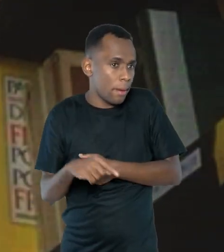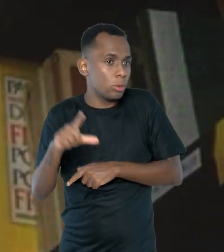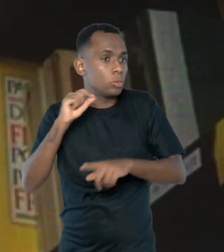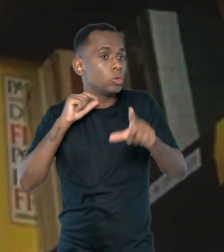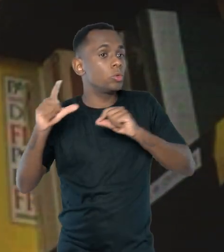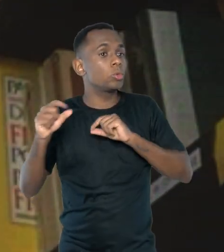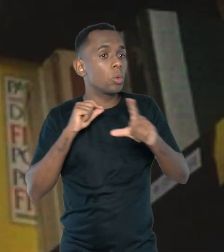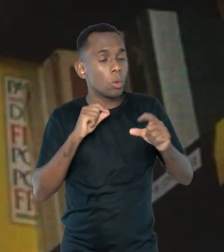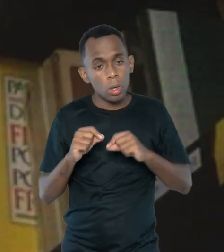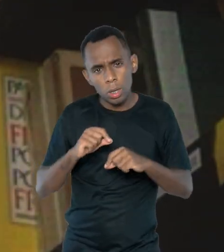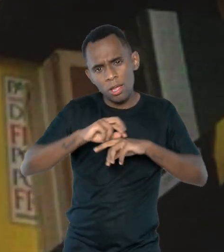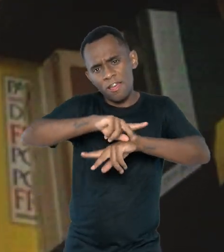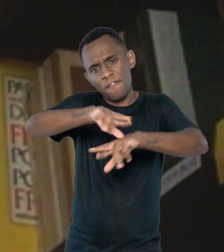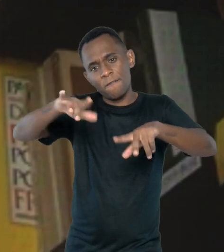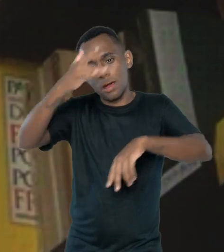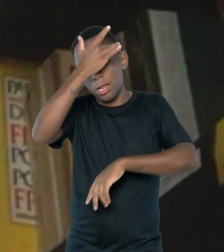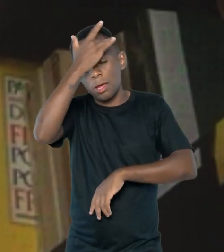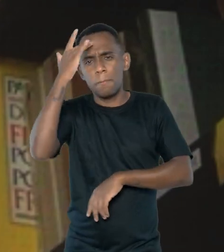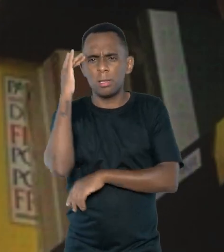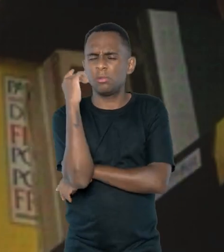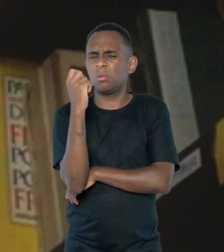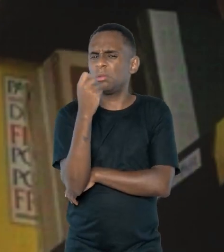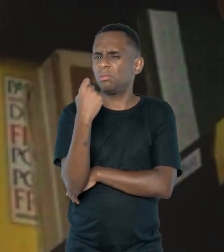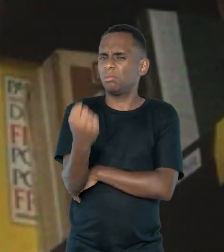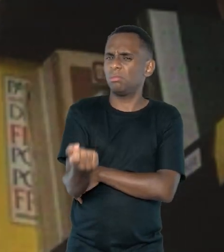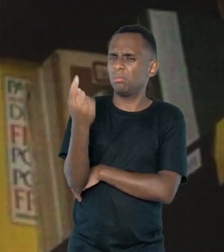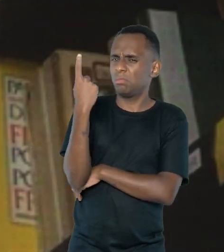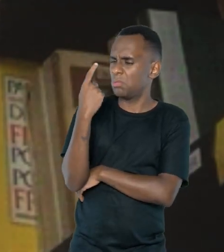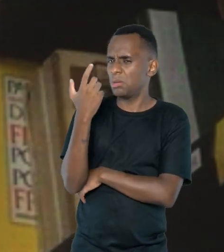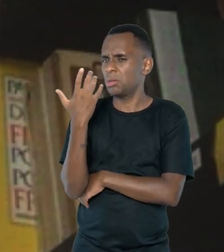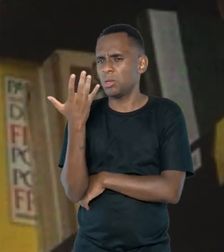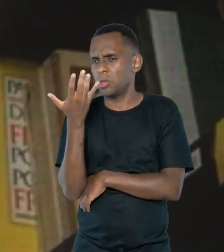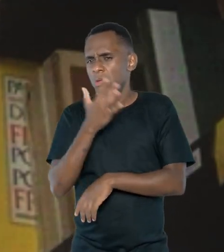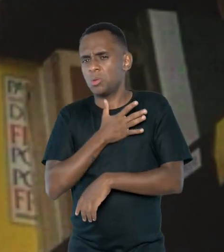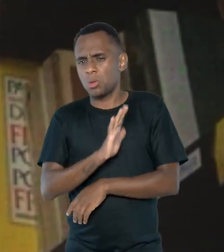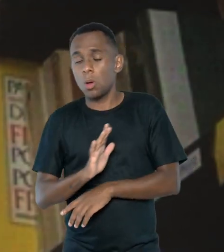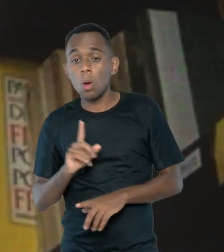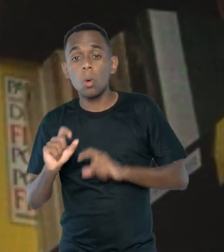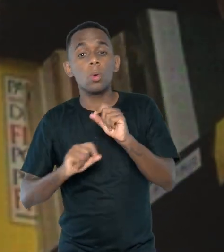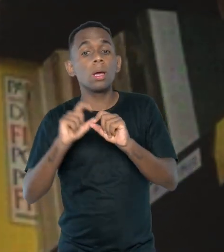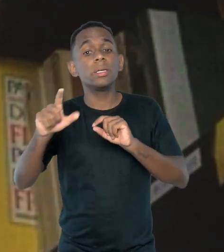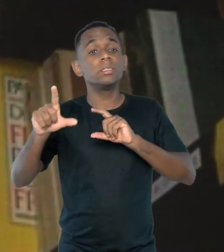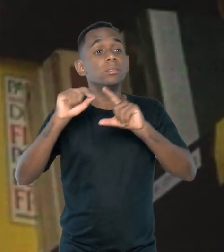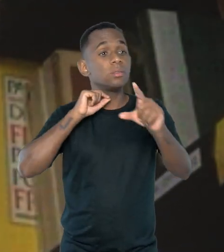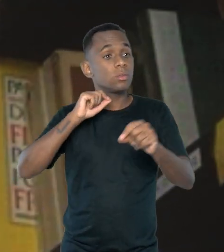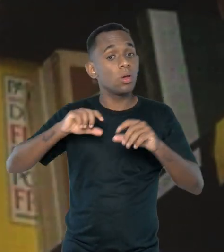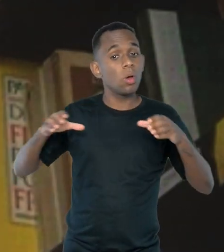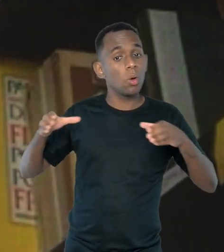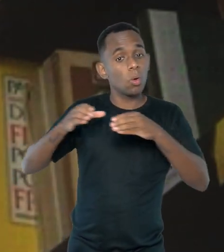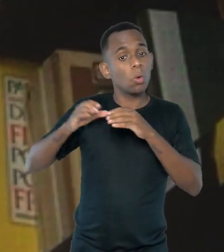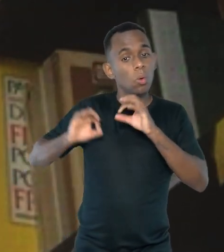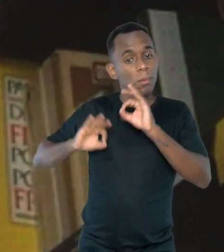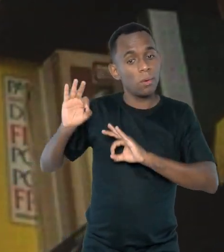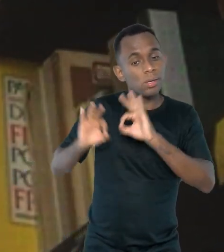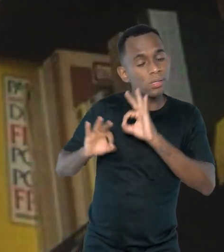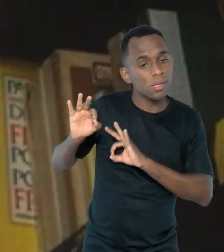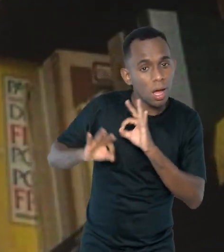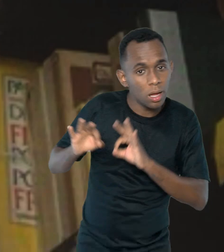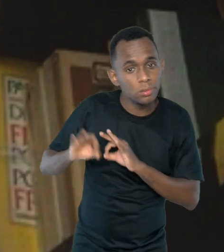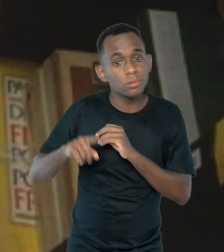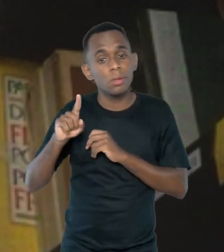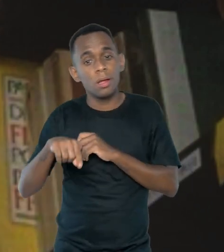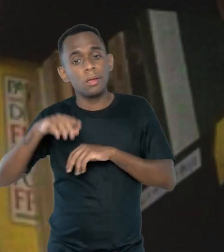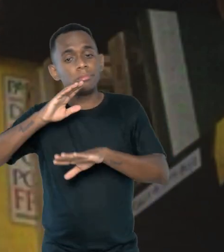escolha? Há muita gente que contesta a escolha, que fala que a escolha acaba sendo da comissão organizadora, que é